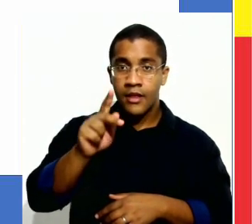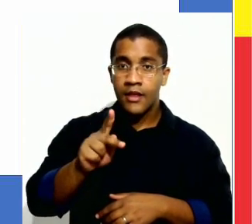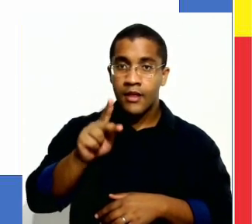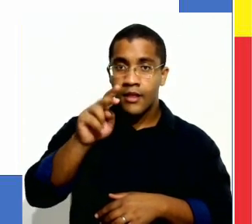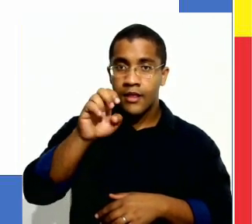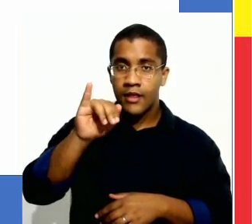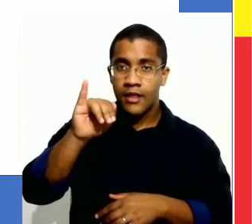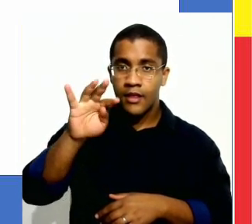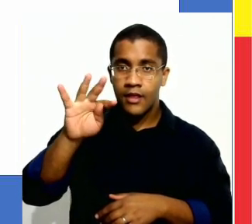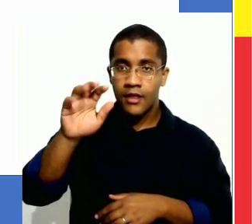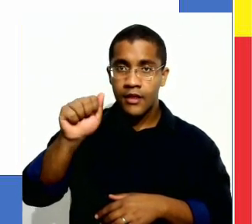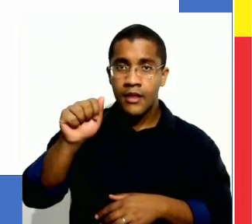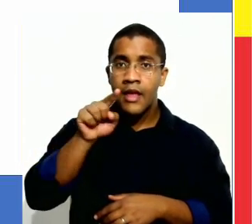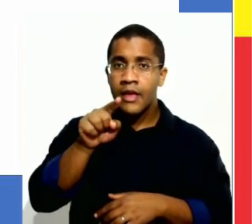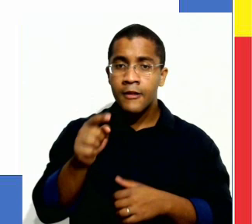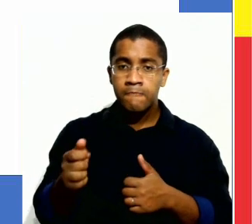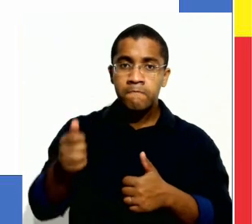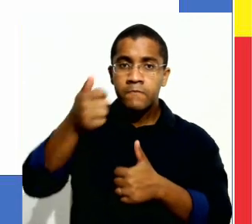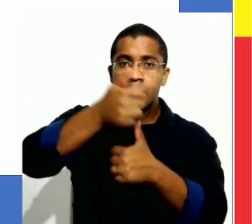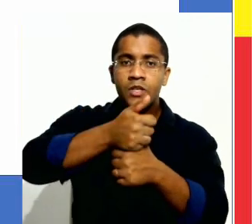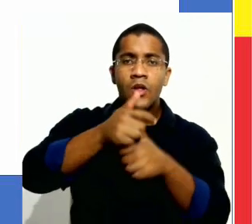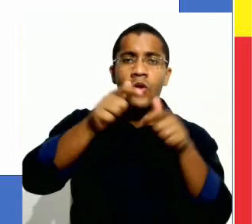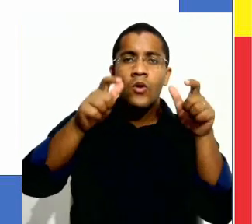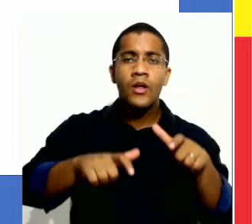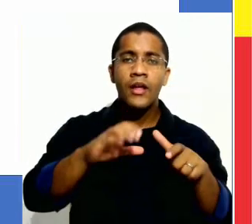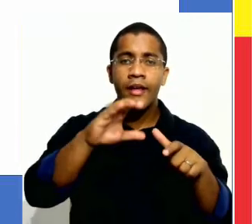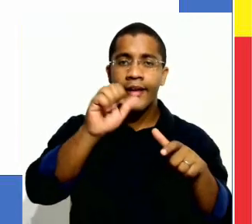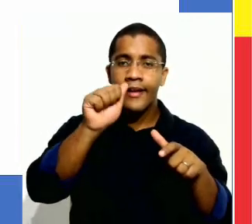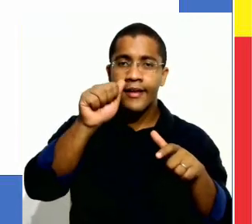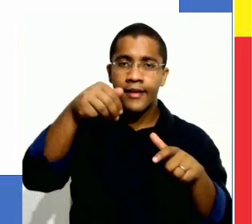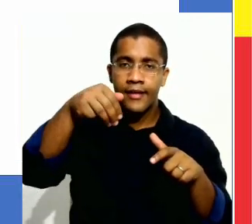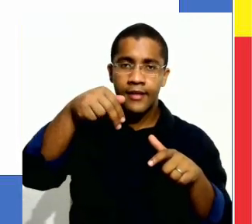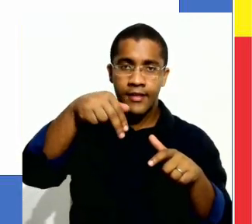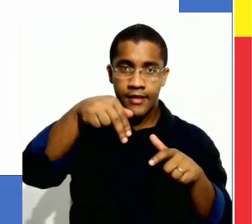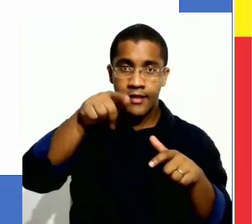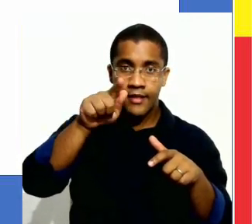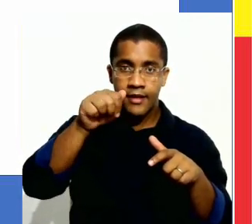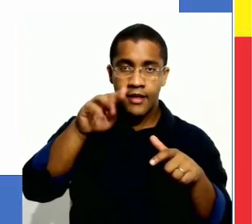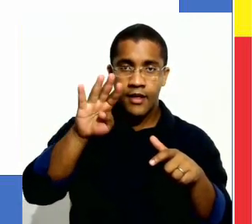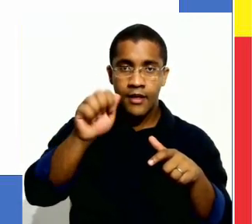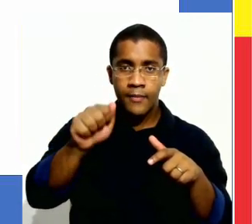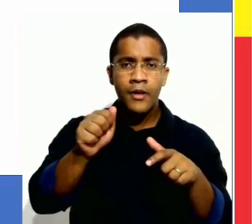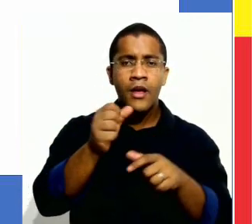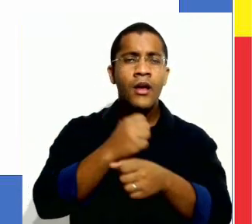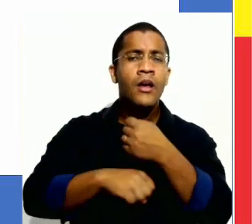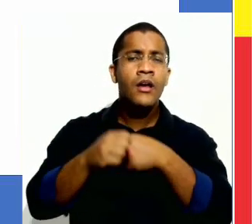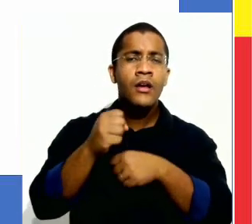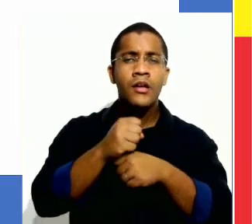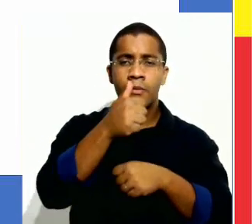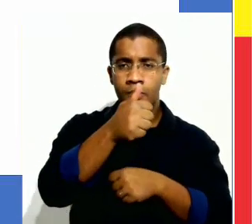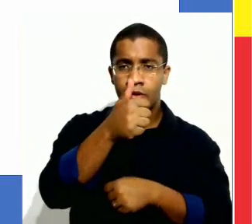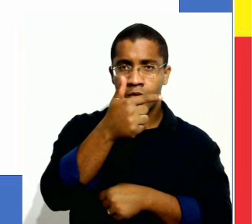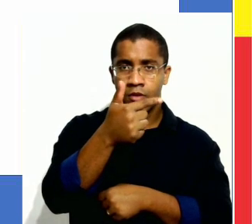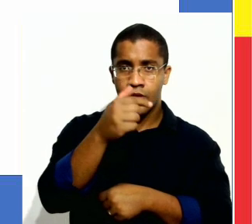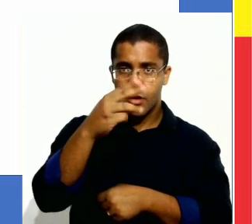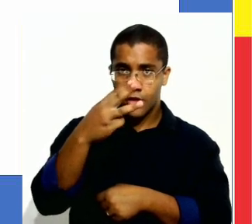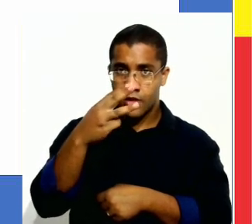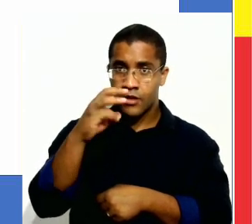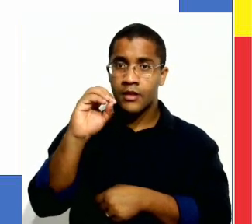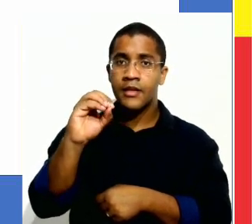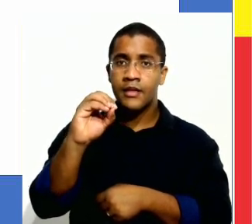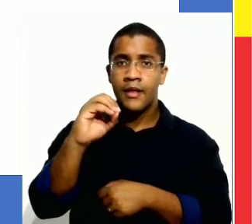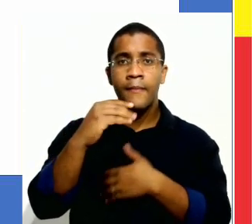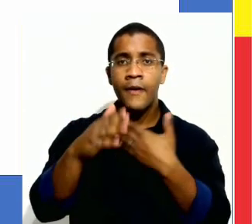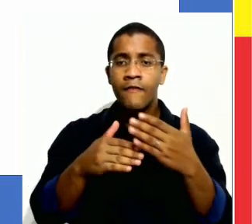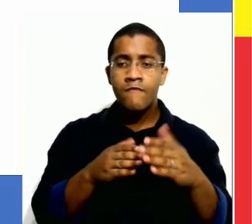em Cangaba por volta de 1230 e começou a conquistar o quê? As terras ao